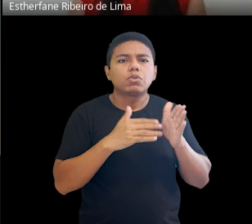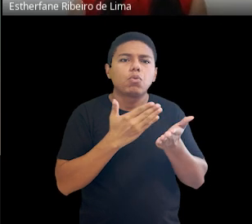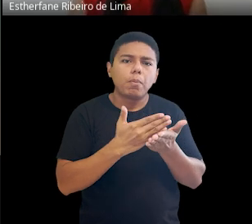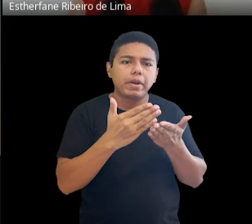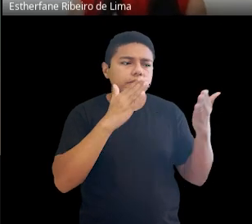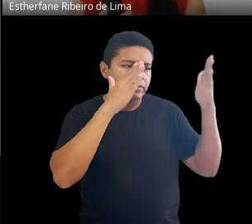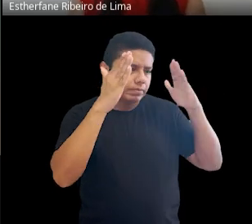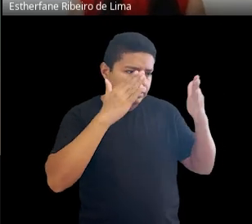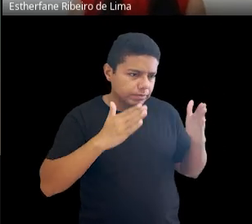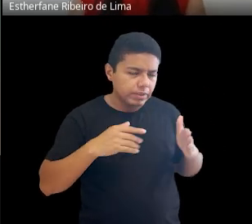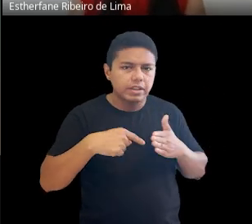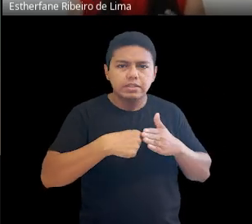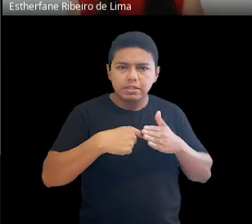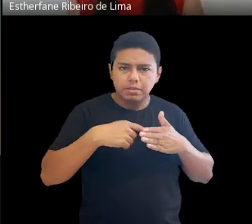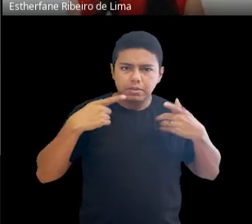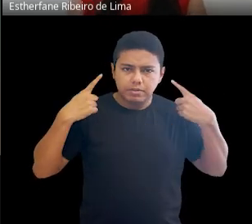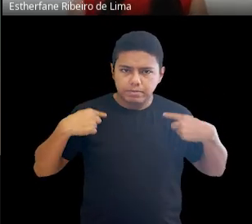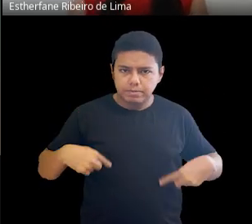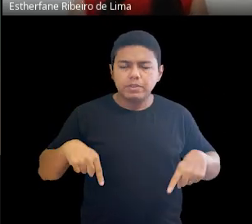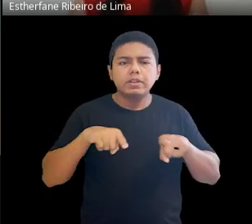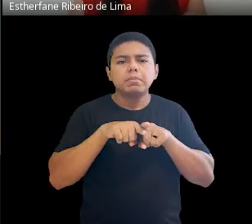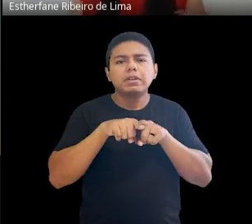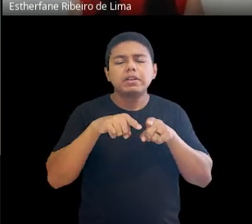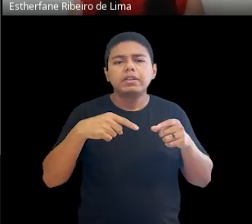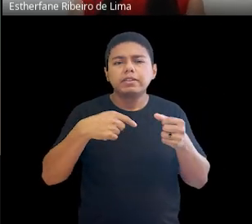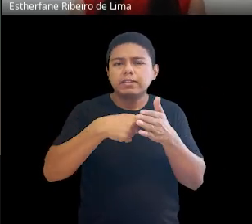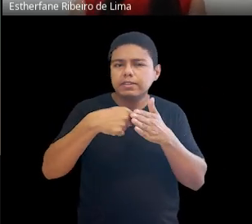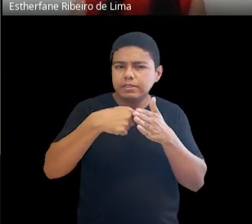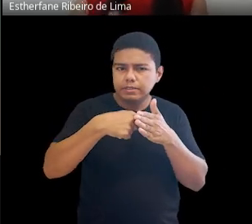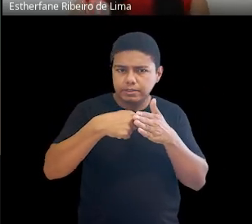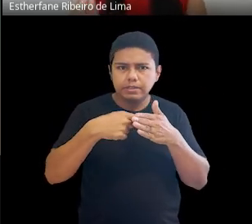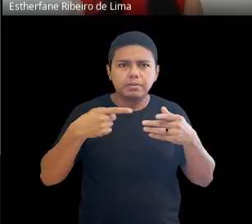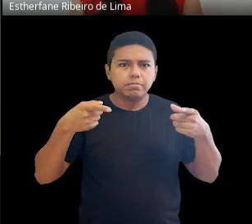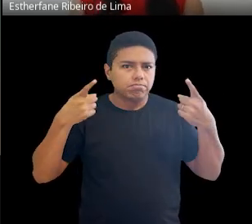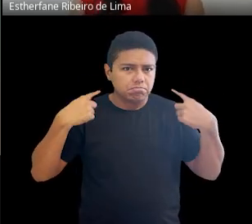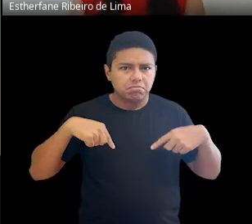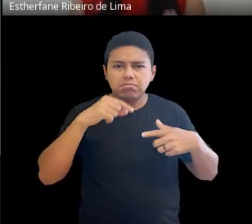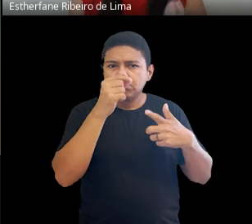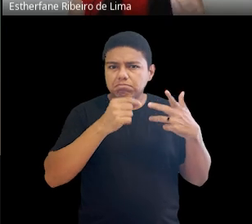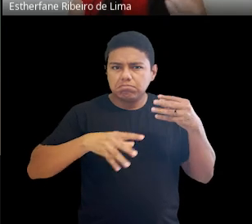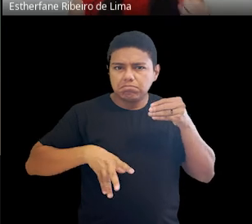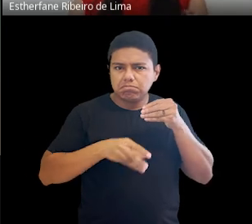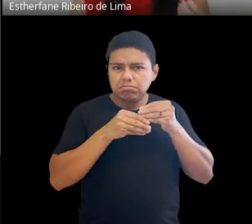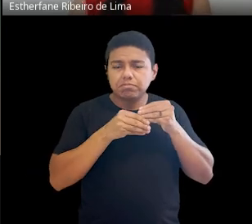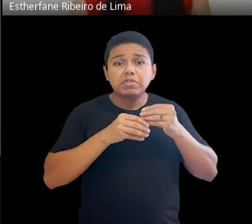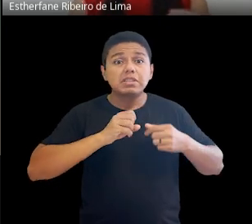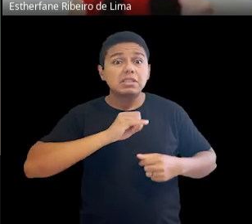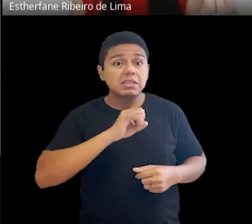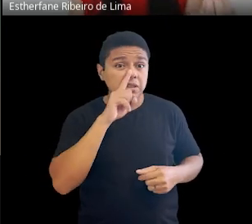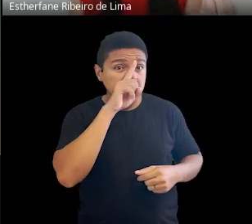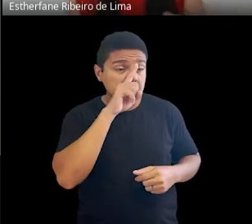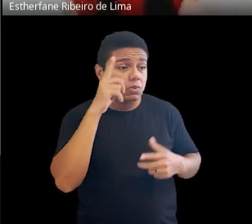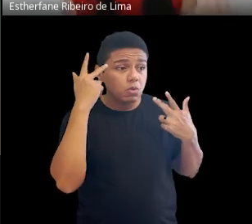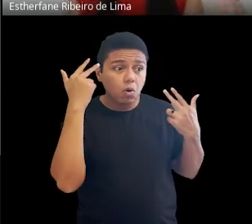o exame físico e os exames. E sempre questionar, é uma gestação de risco habitual ou alto risco? Se for de